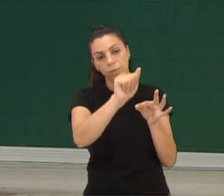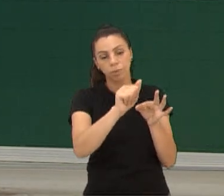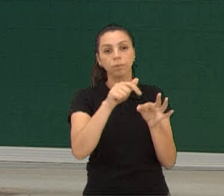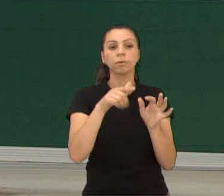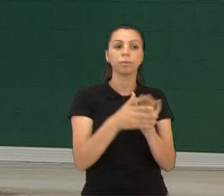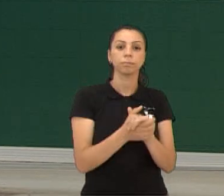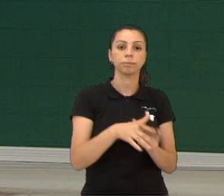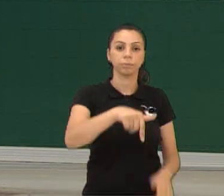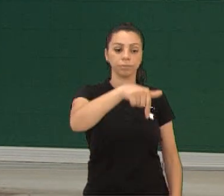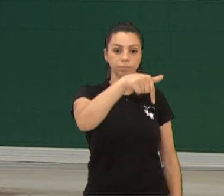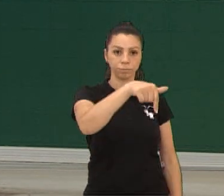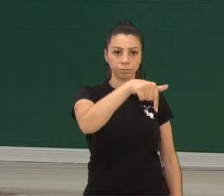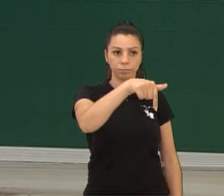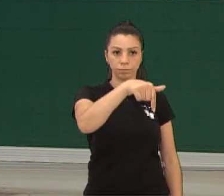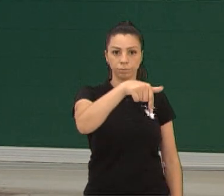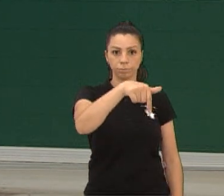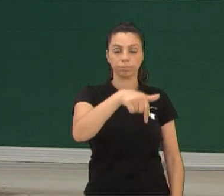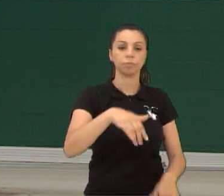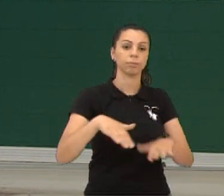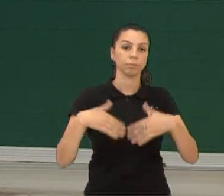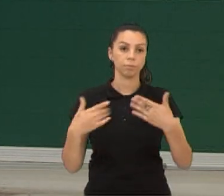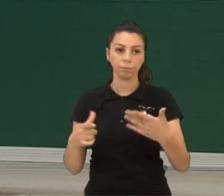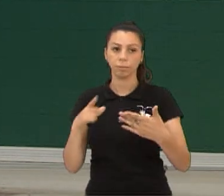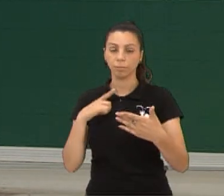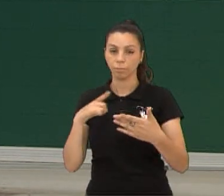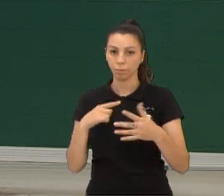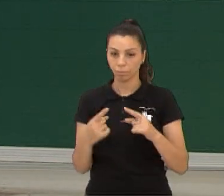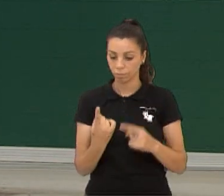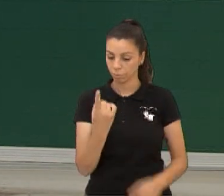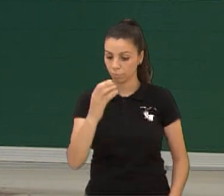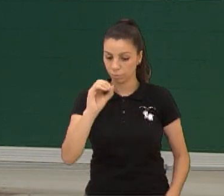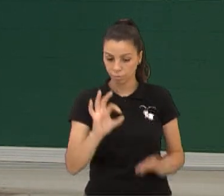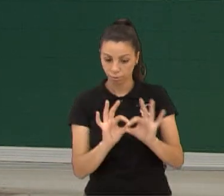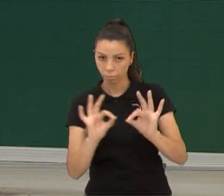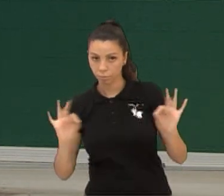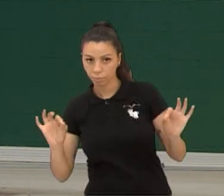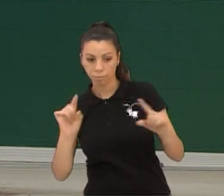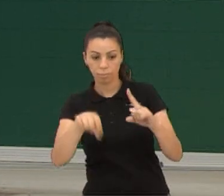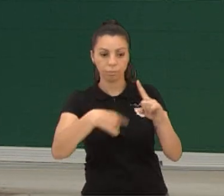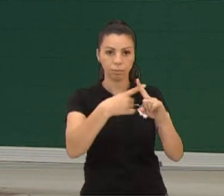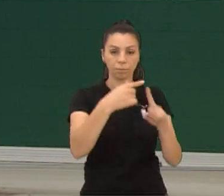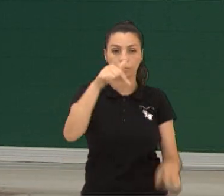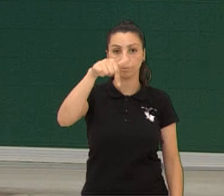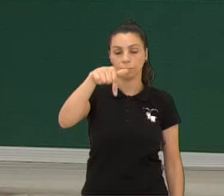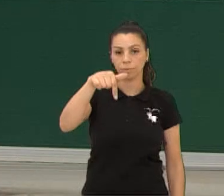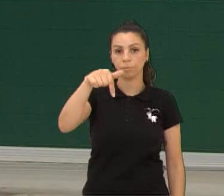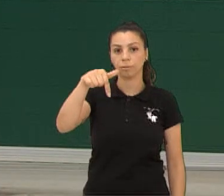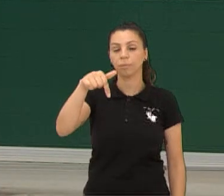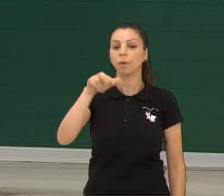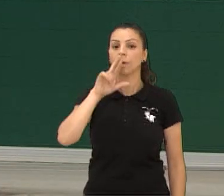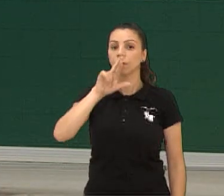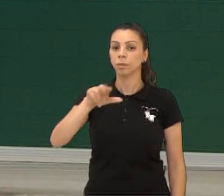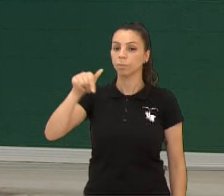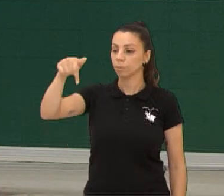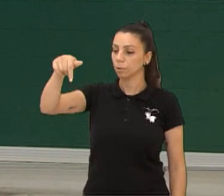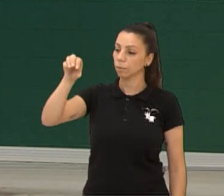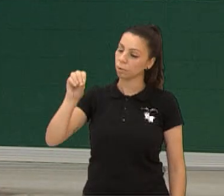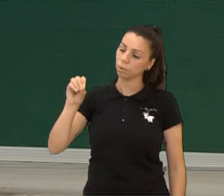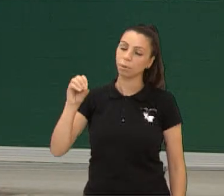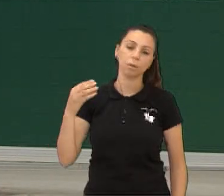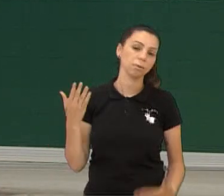medindo 7. Então, eu vou ter 10 vezes 7, 70.